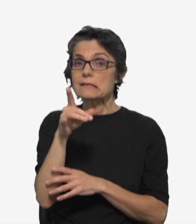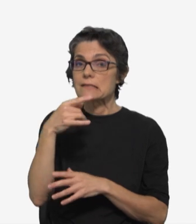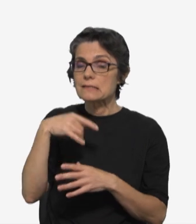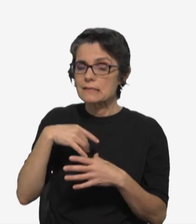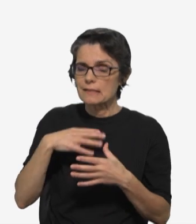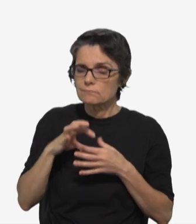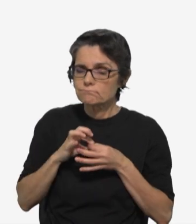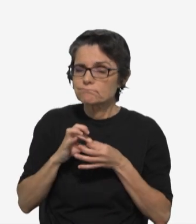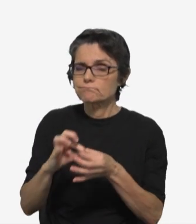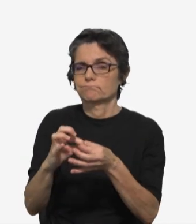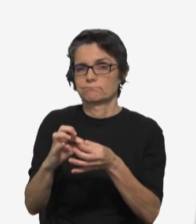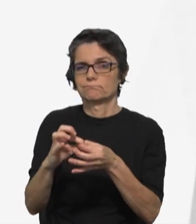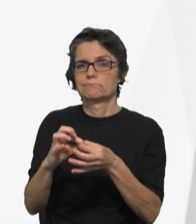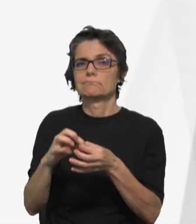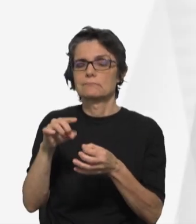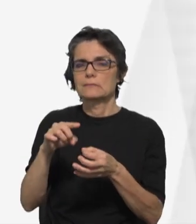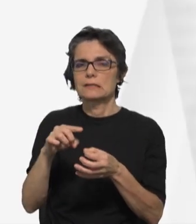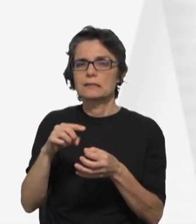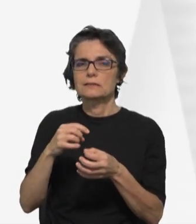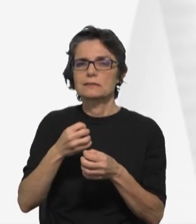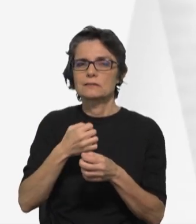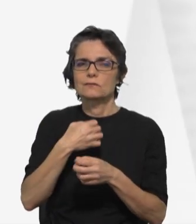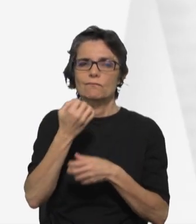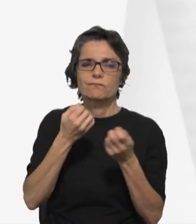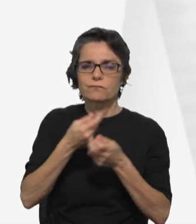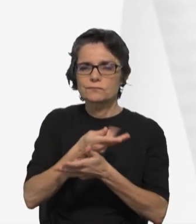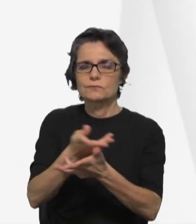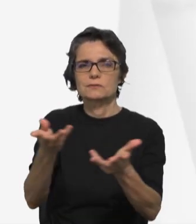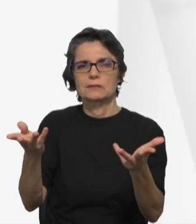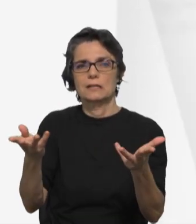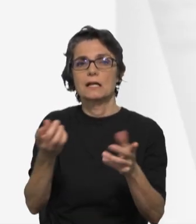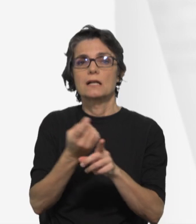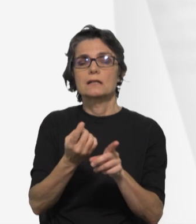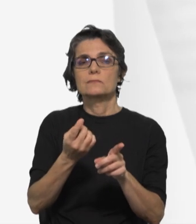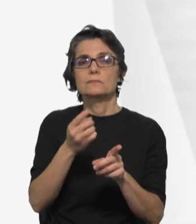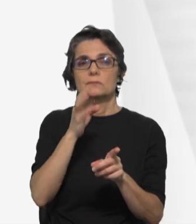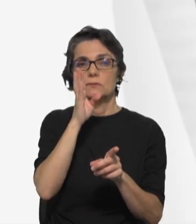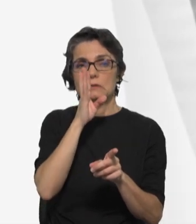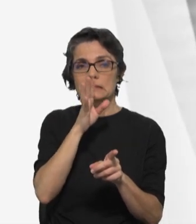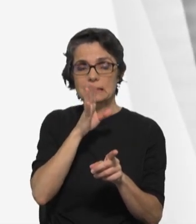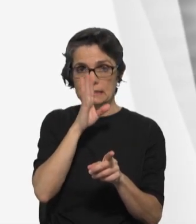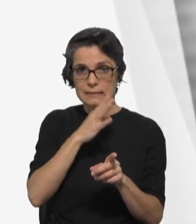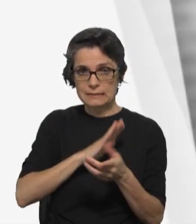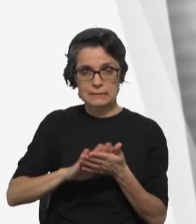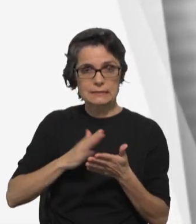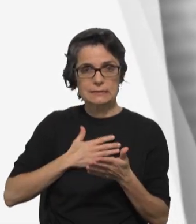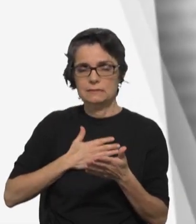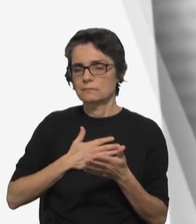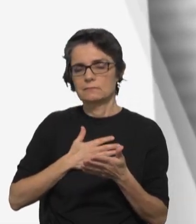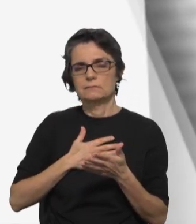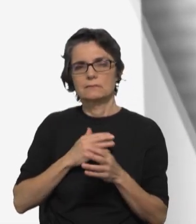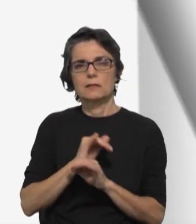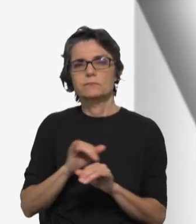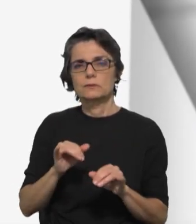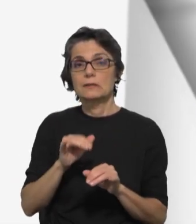e eu nele, esse dá muito fruto, porque sem mim nada podereis fazer. Se alguém